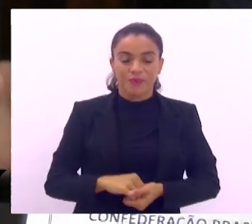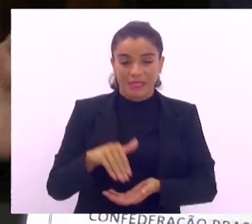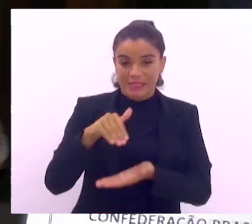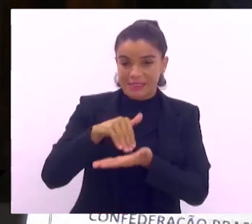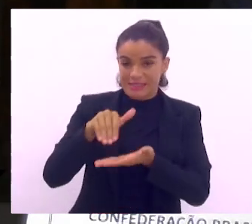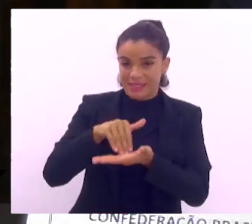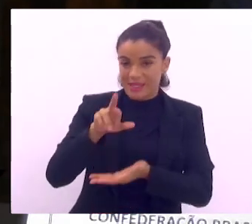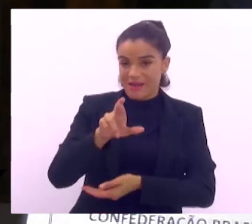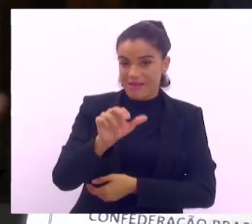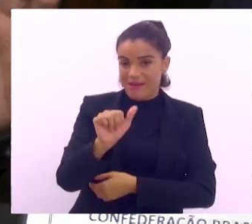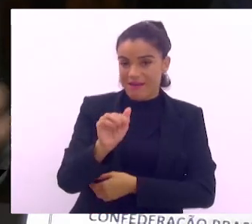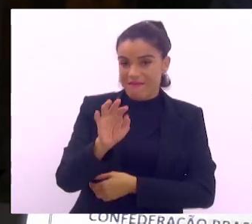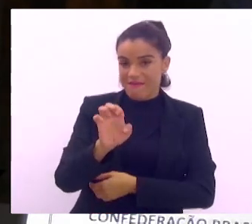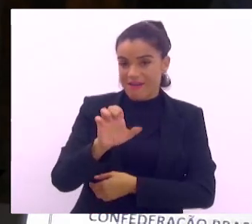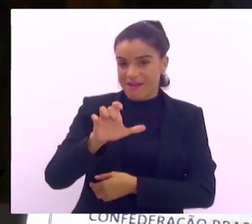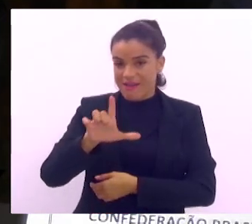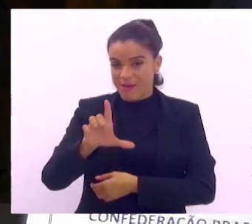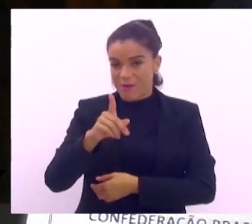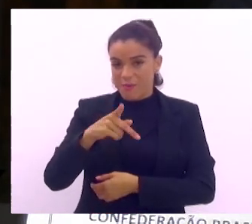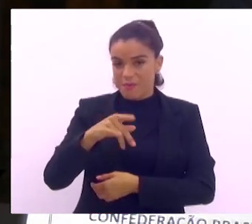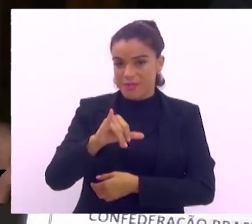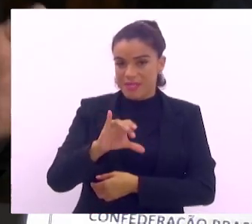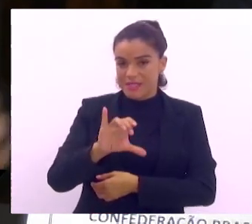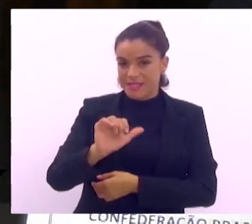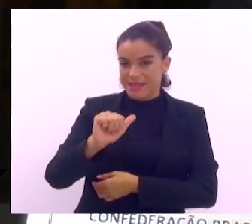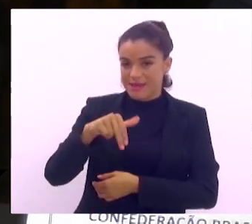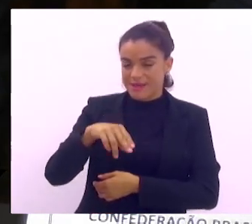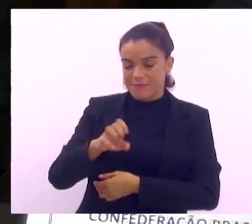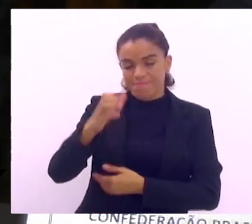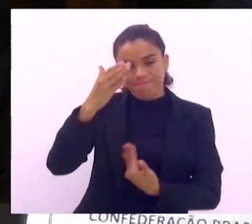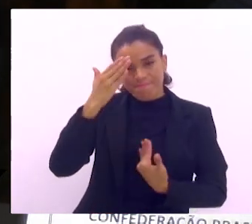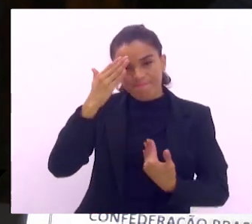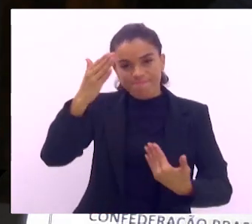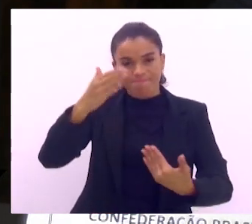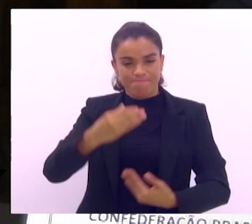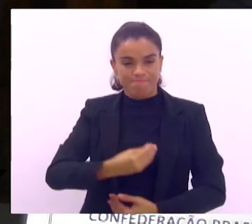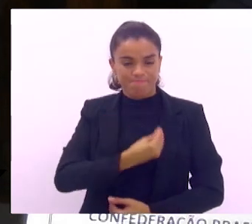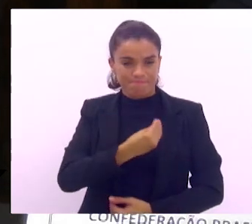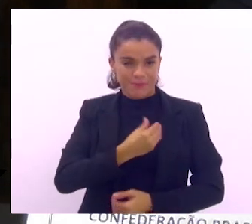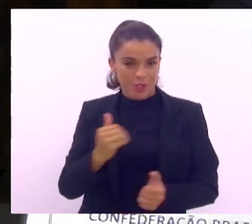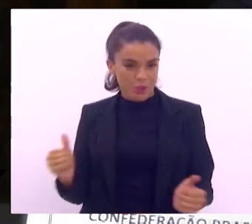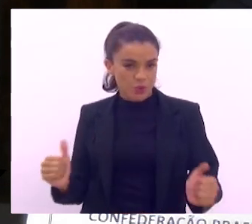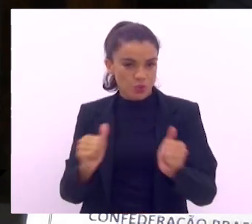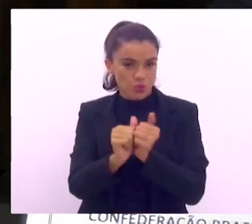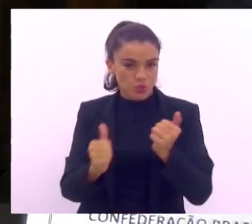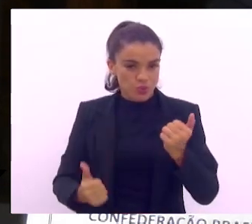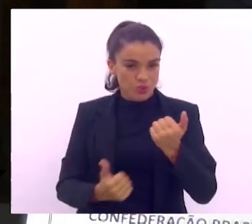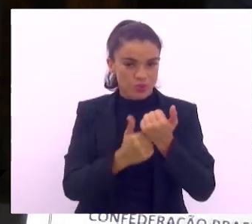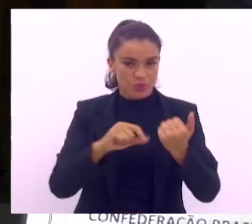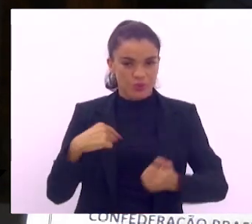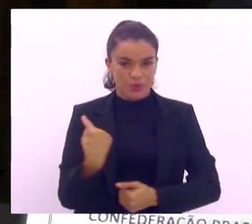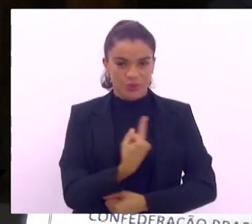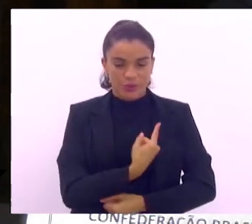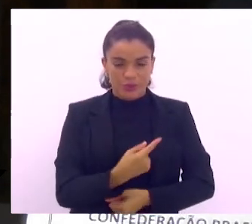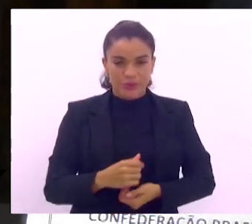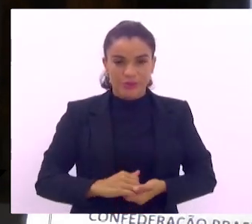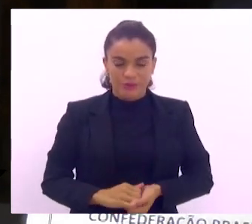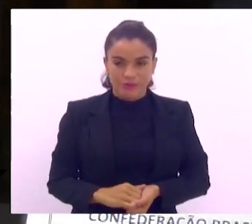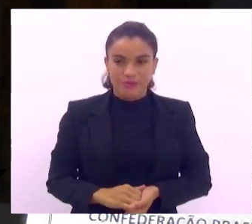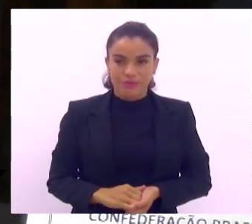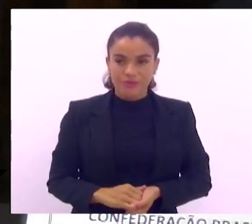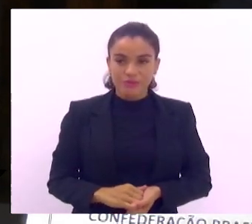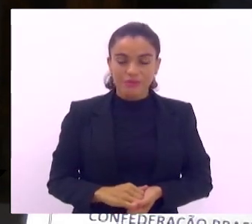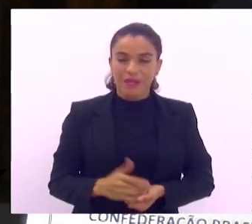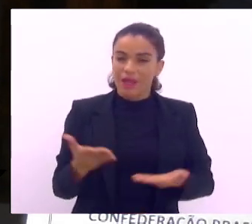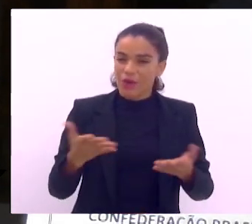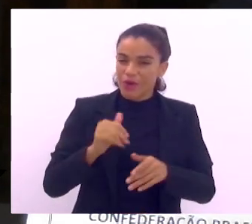Secretário Rafael Pisciani, muito obrigado por estar conosco nessa luta. Eu vou